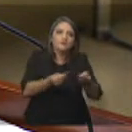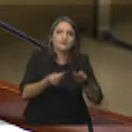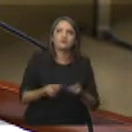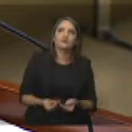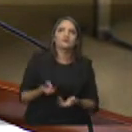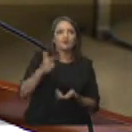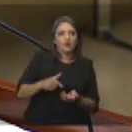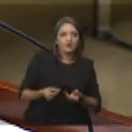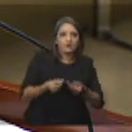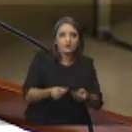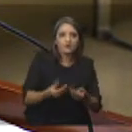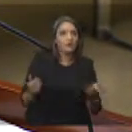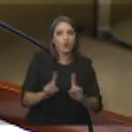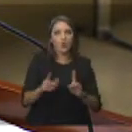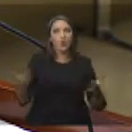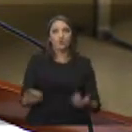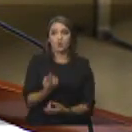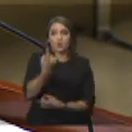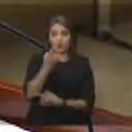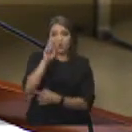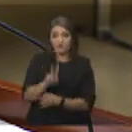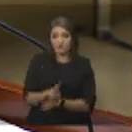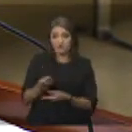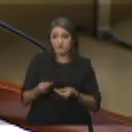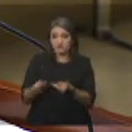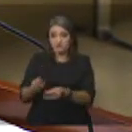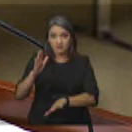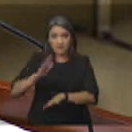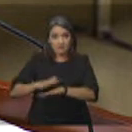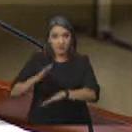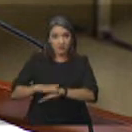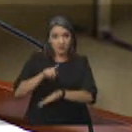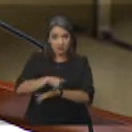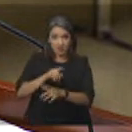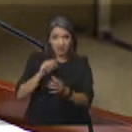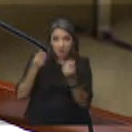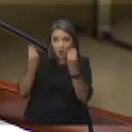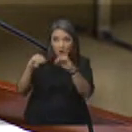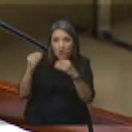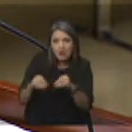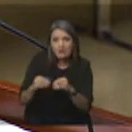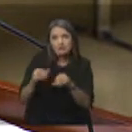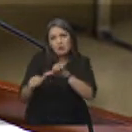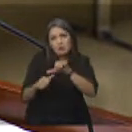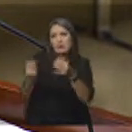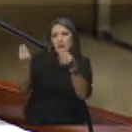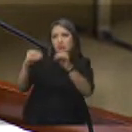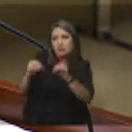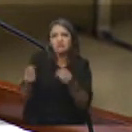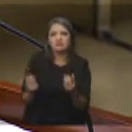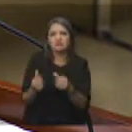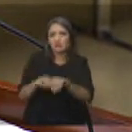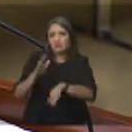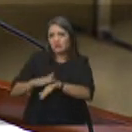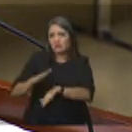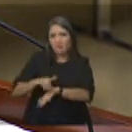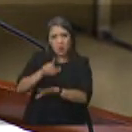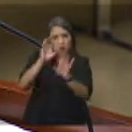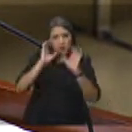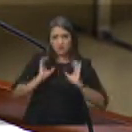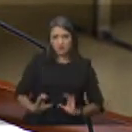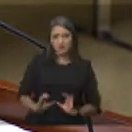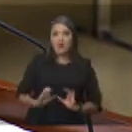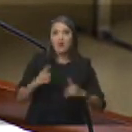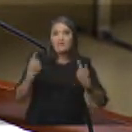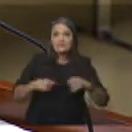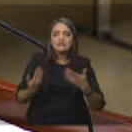dia, ele apresenta uma única vez, ele mesmo faz as atualizações e sempre que tiver que buscar algum serviço público ou